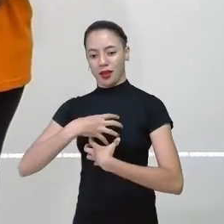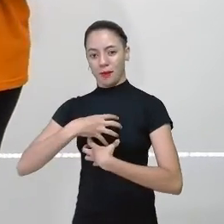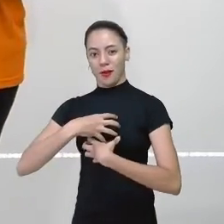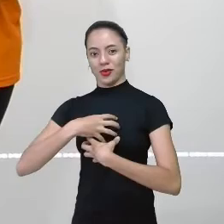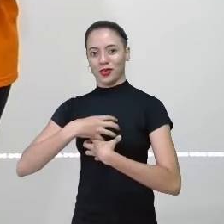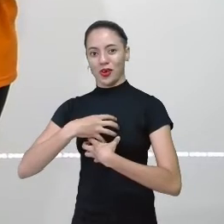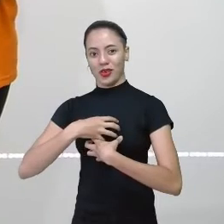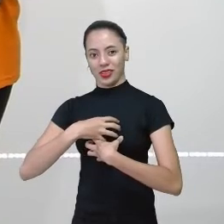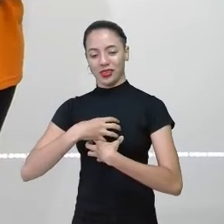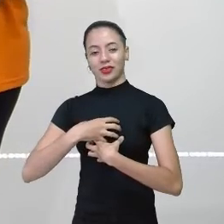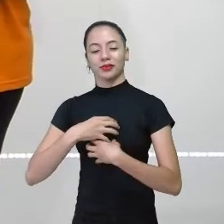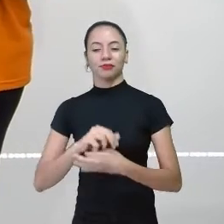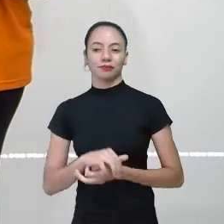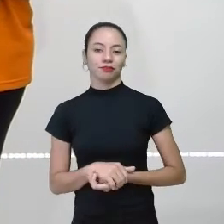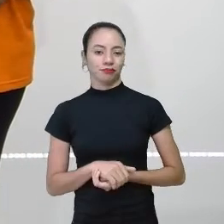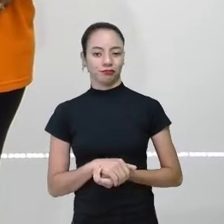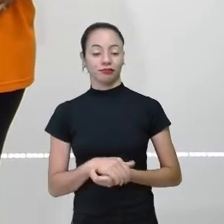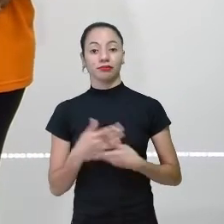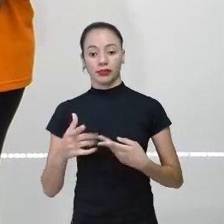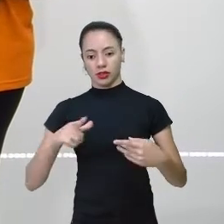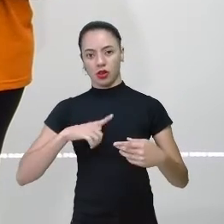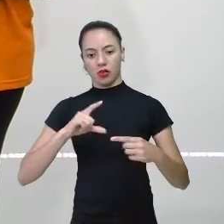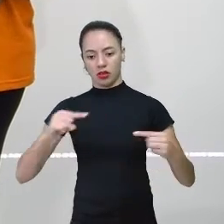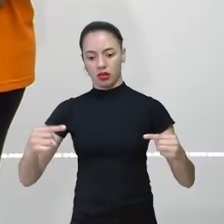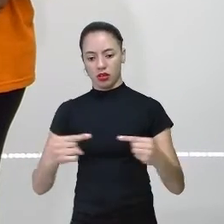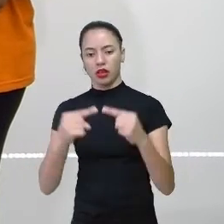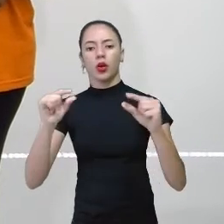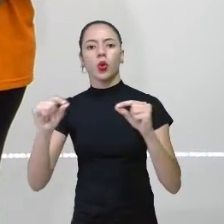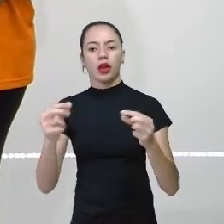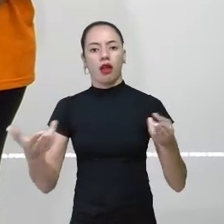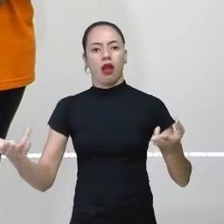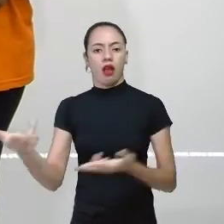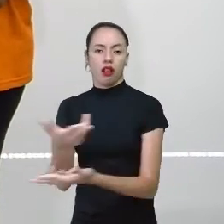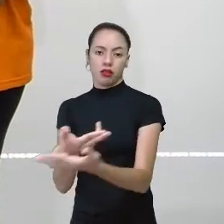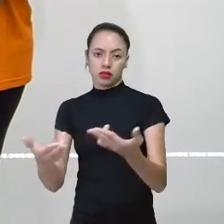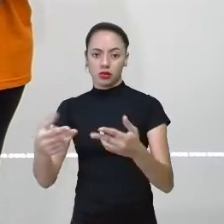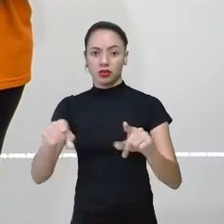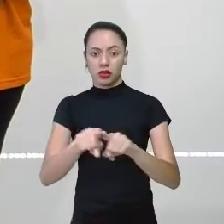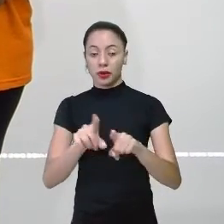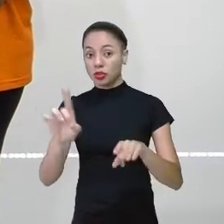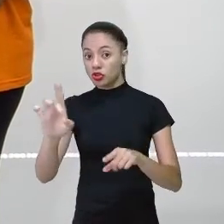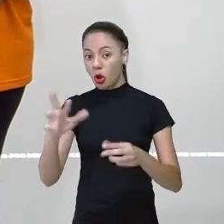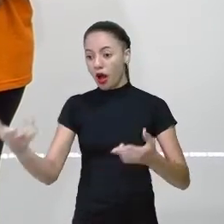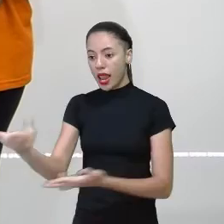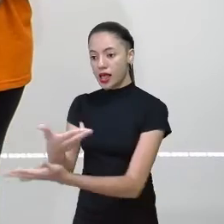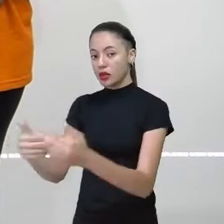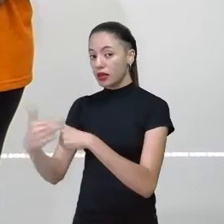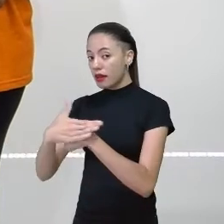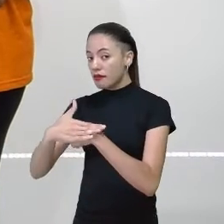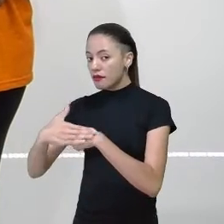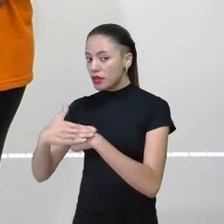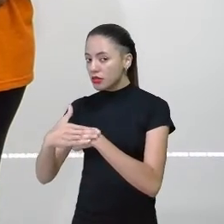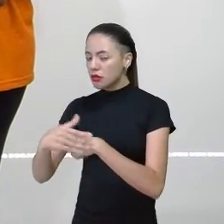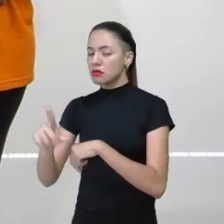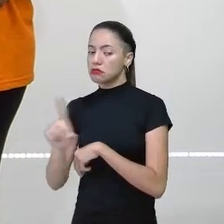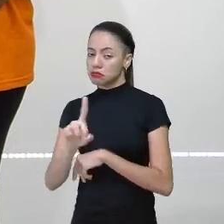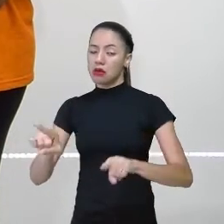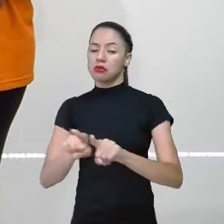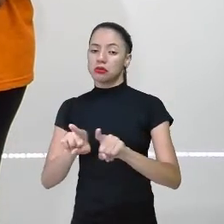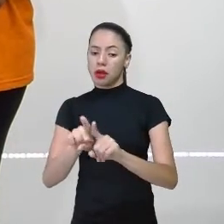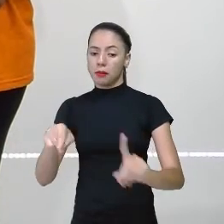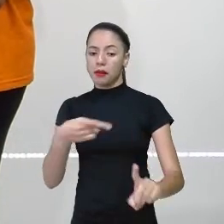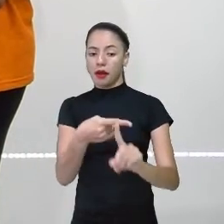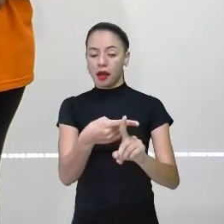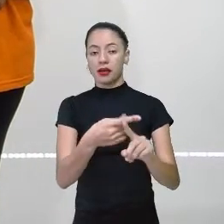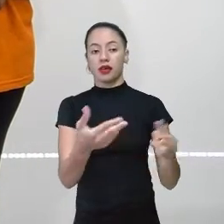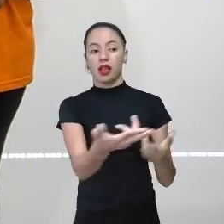Cuidados emocionais estão relacionados às nossas relações também. Então, não só relações afetivas, mas como também relações